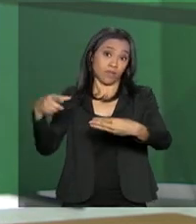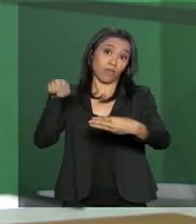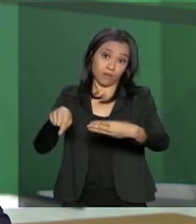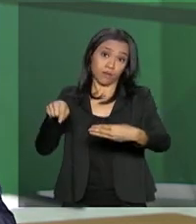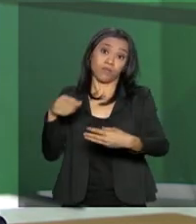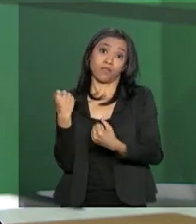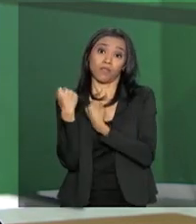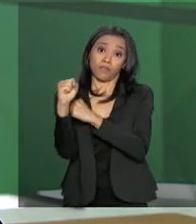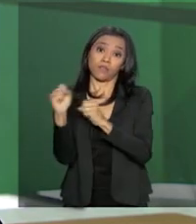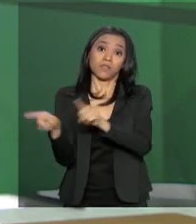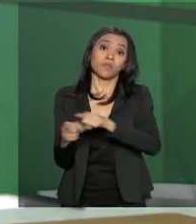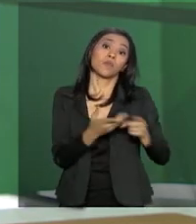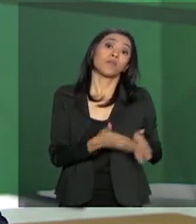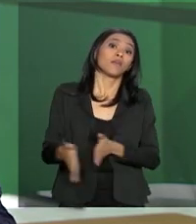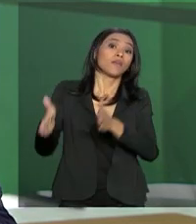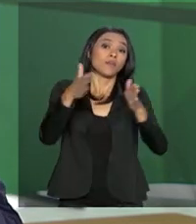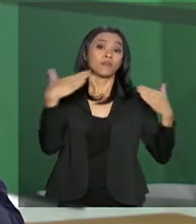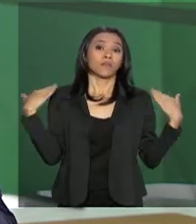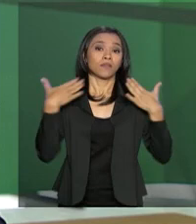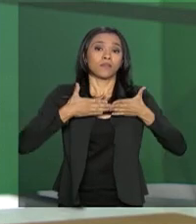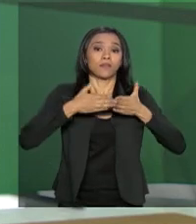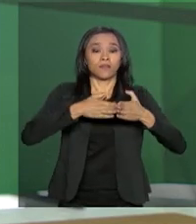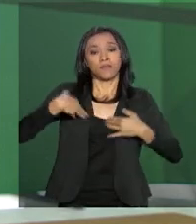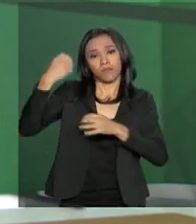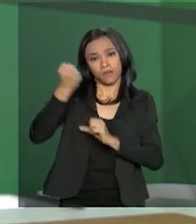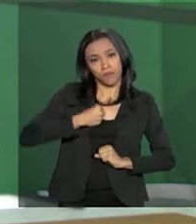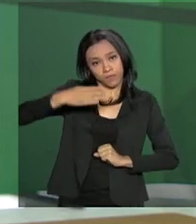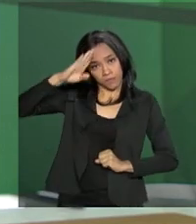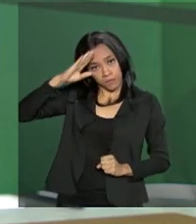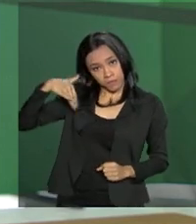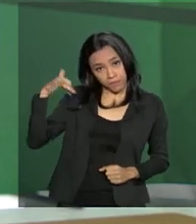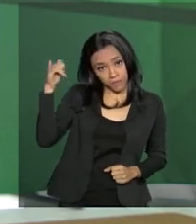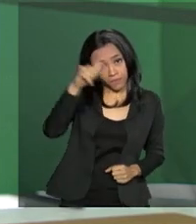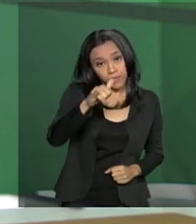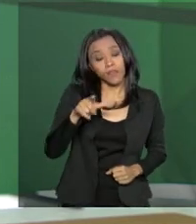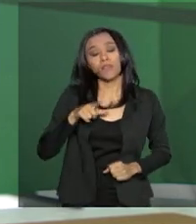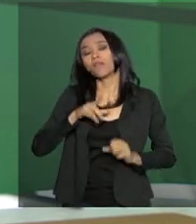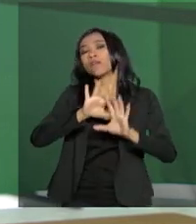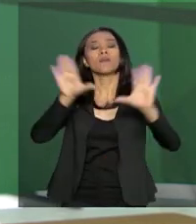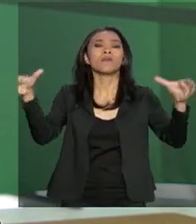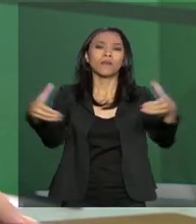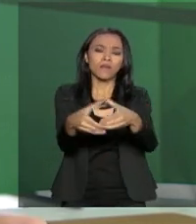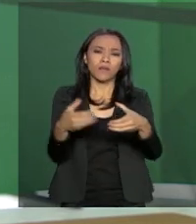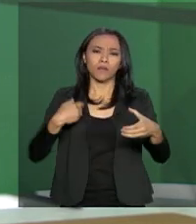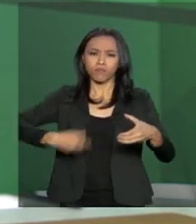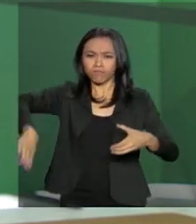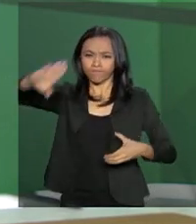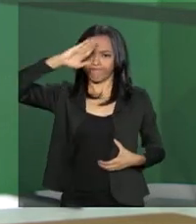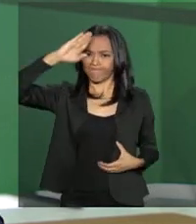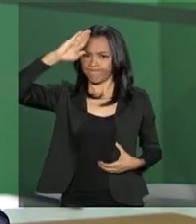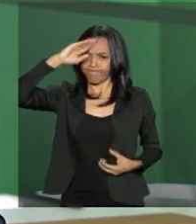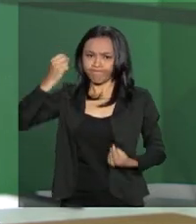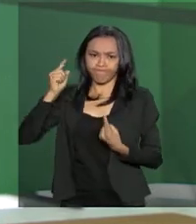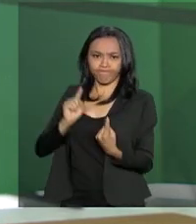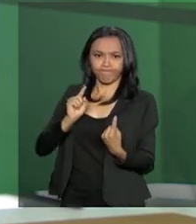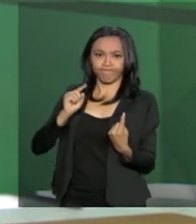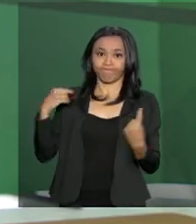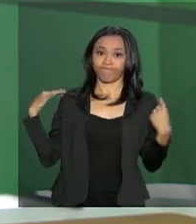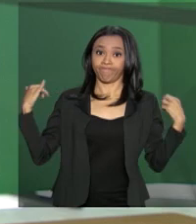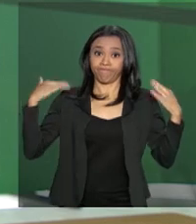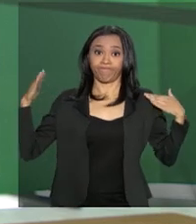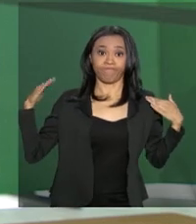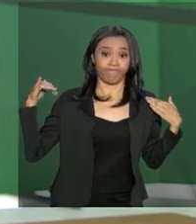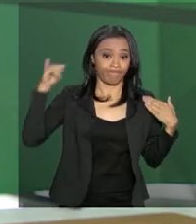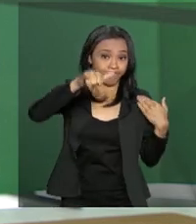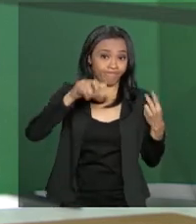armadas o ministro da defesa é quem vai presidir esse conselho que vai ser formado também pelos comandantes das forças armadas têm aeronáutica